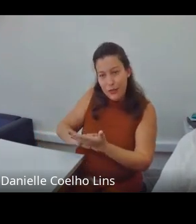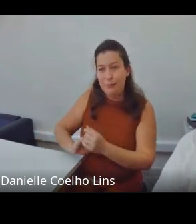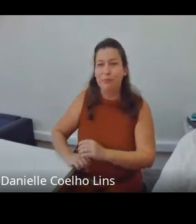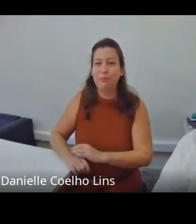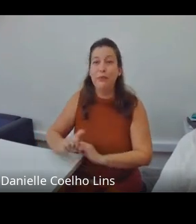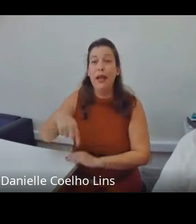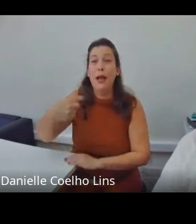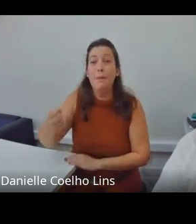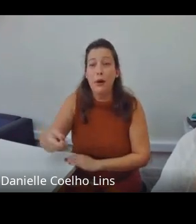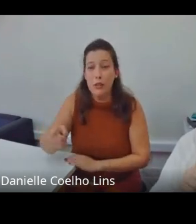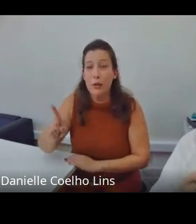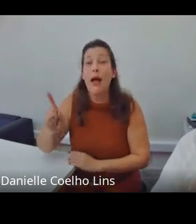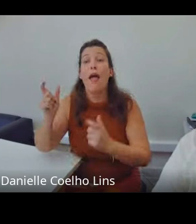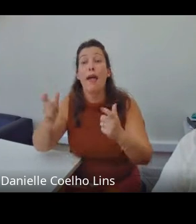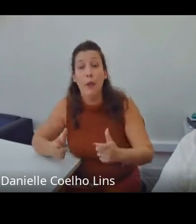é onde?